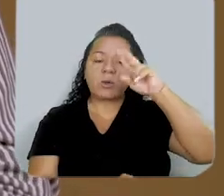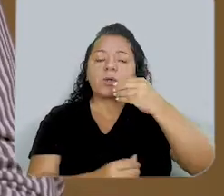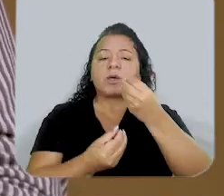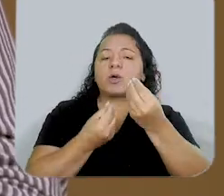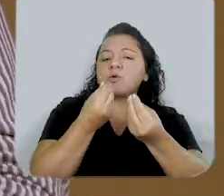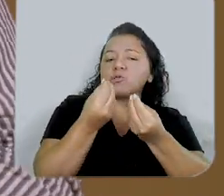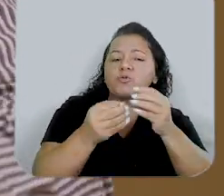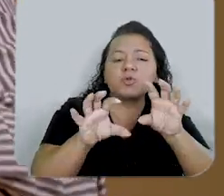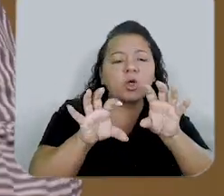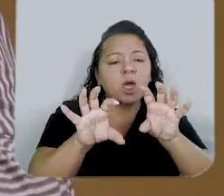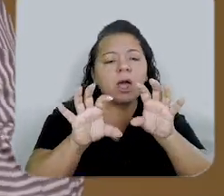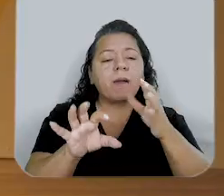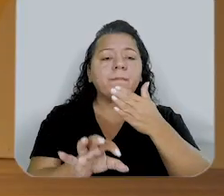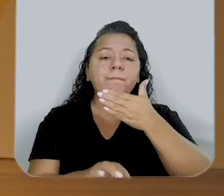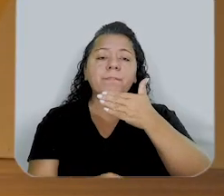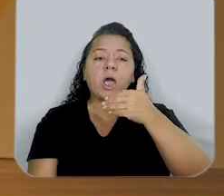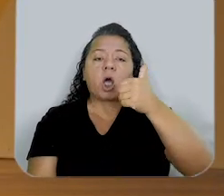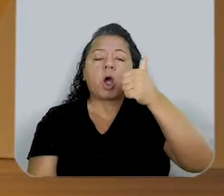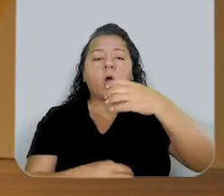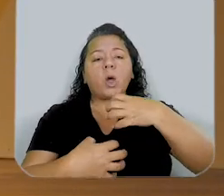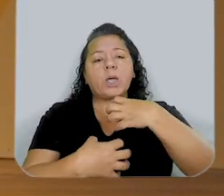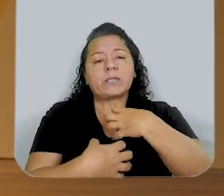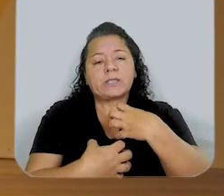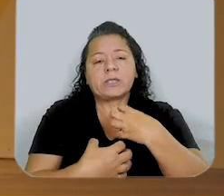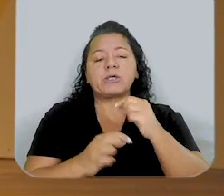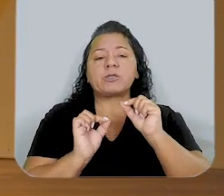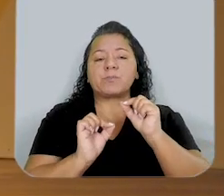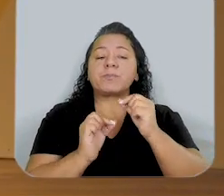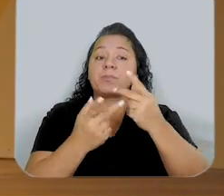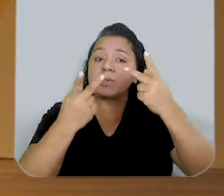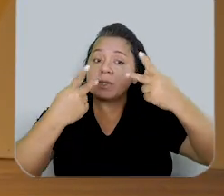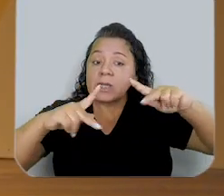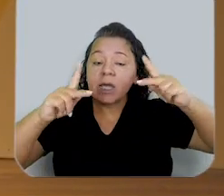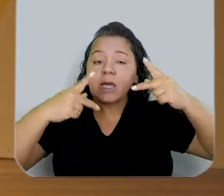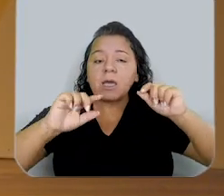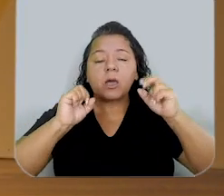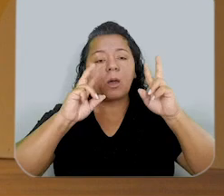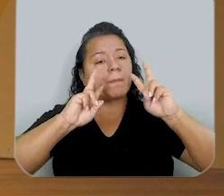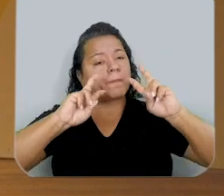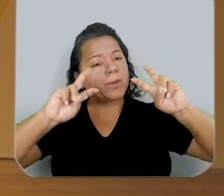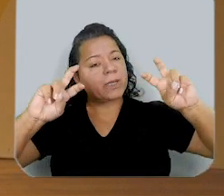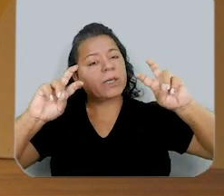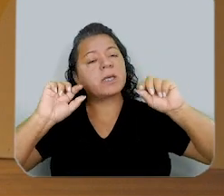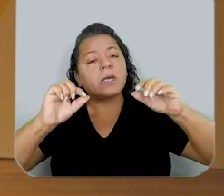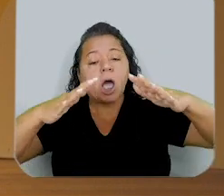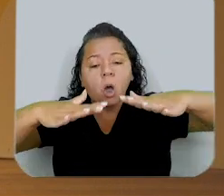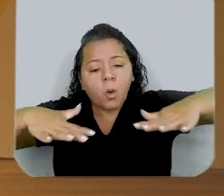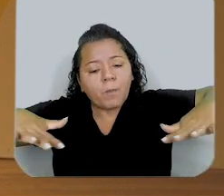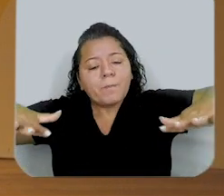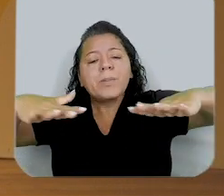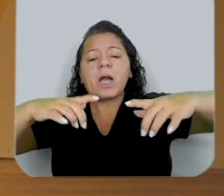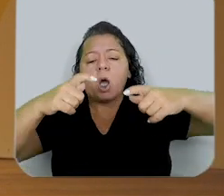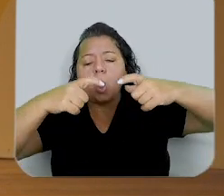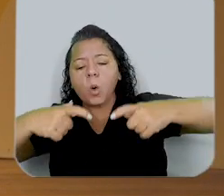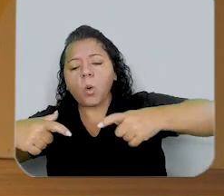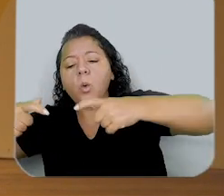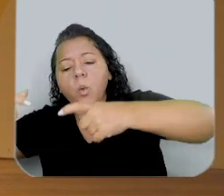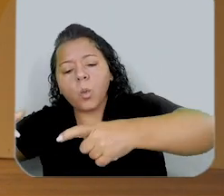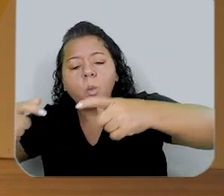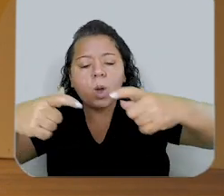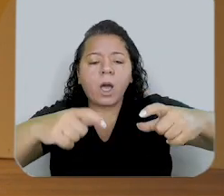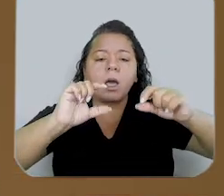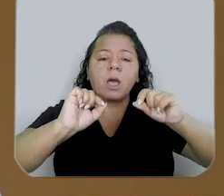como eles achassem melhor, com o sentimento deles, com a percepção deles do espaço, lugar, tempo,